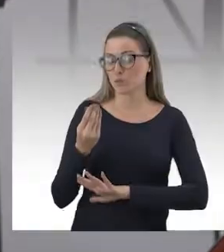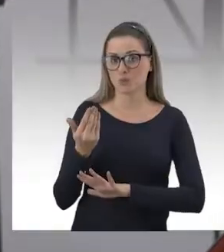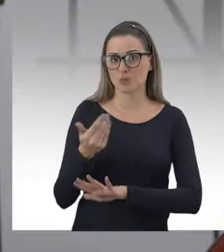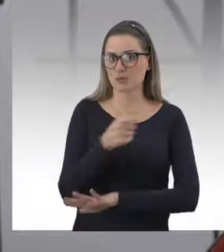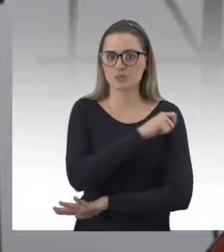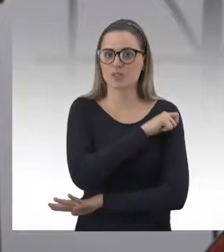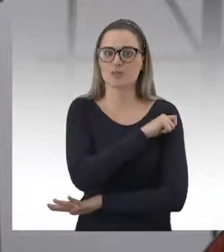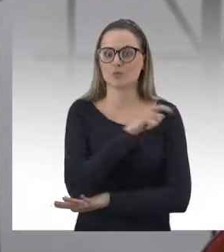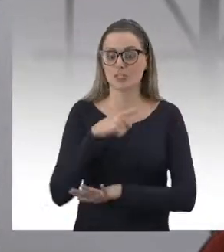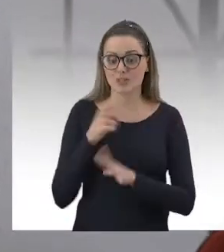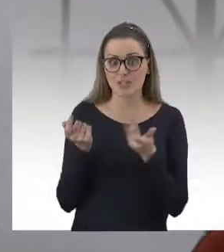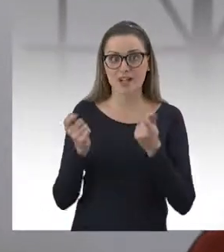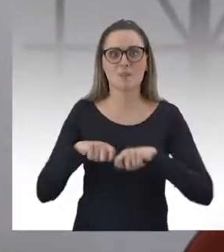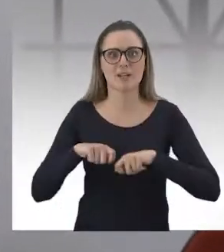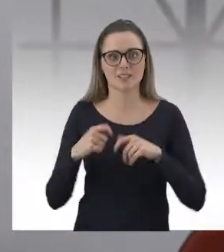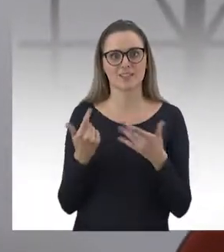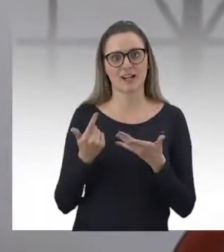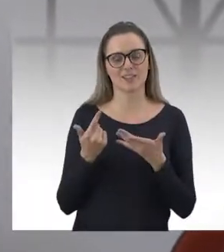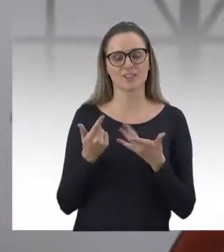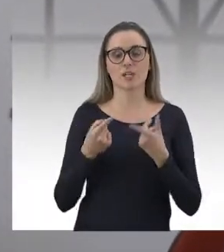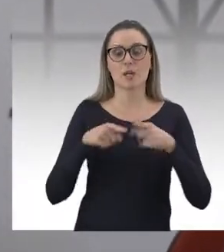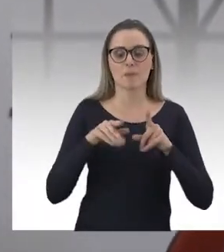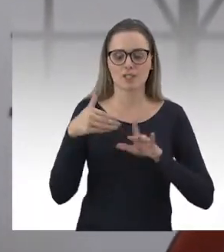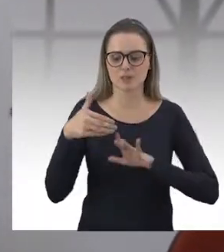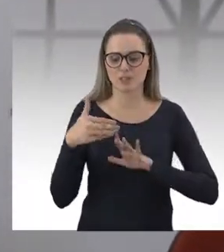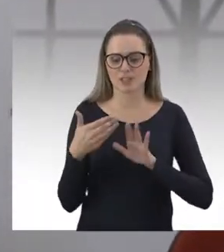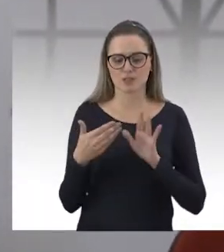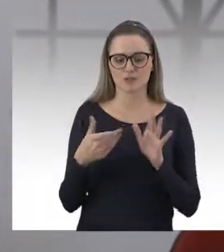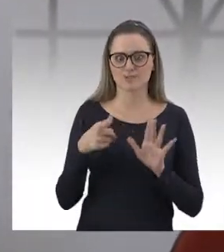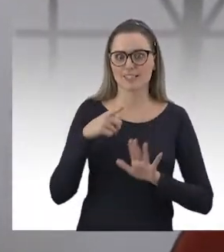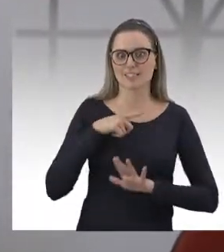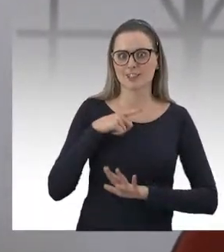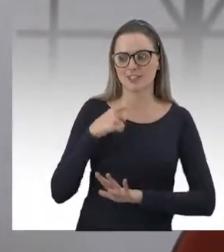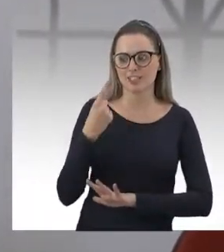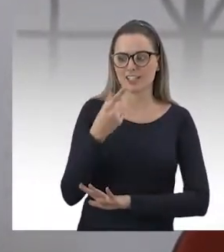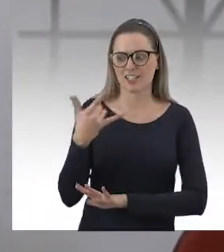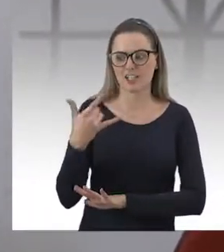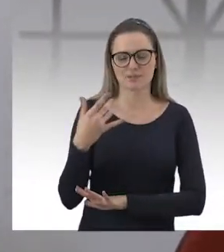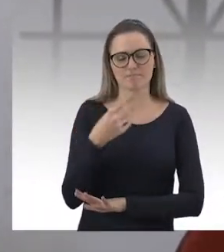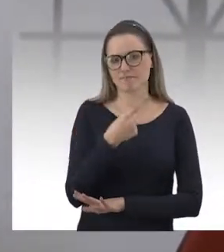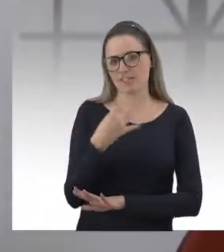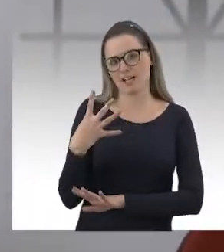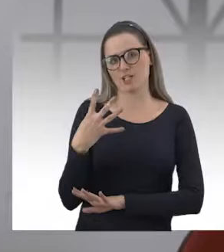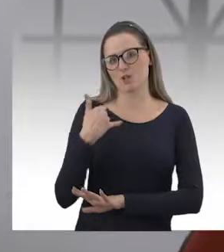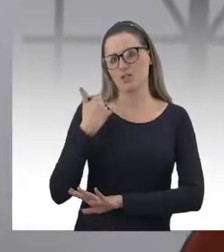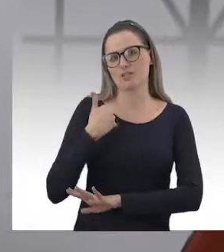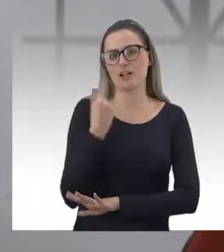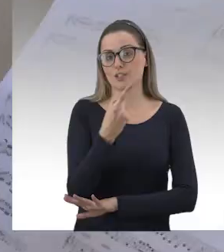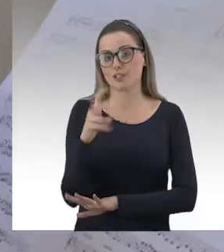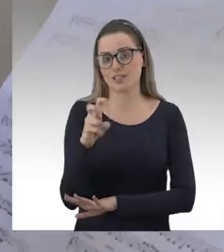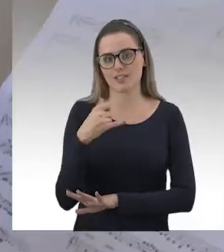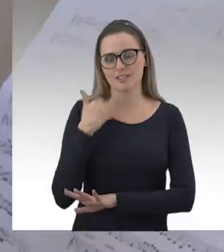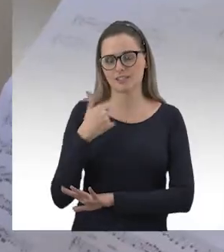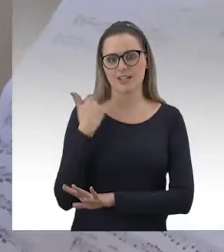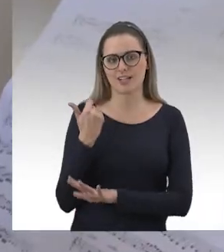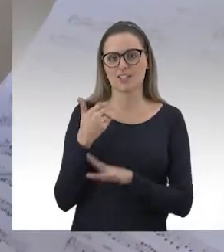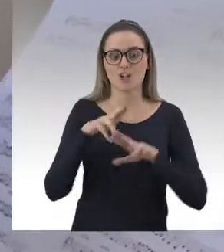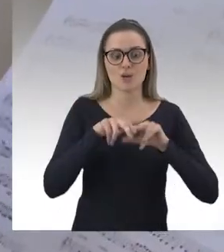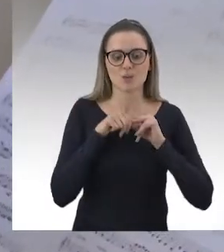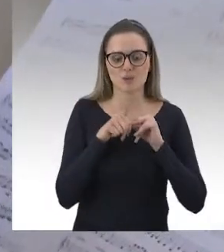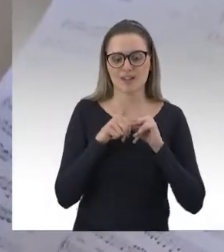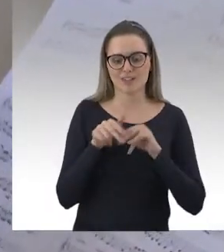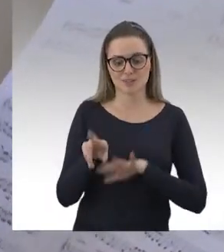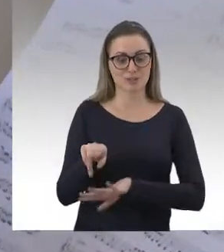grande talento, mas justamente quando chegavam na idade de 14, 15 anos, muito em função das escadinhas dos